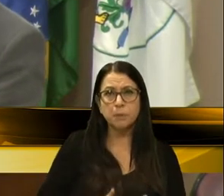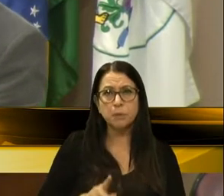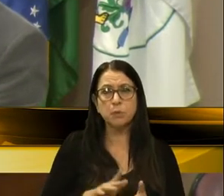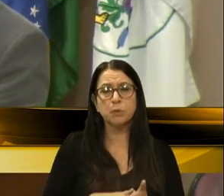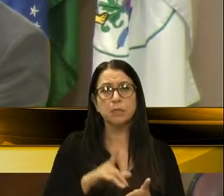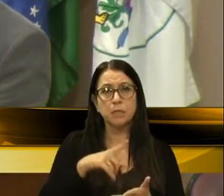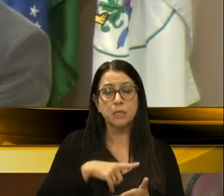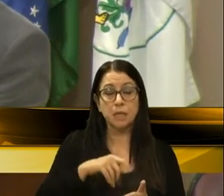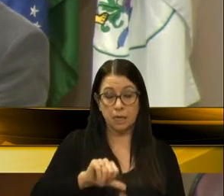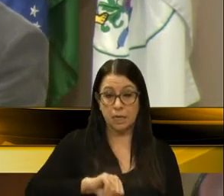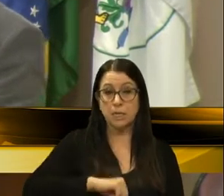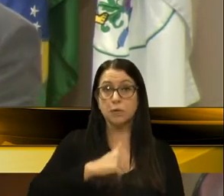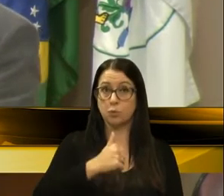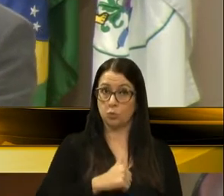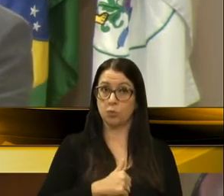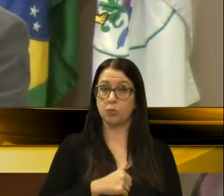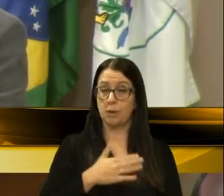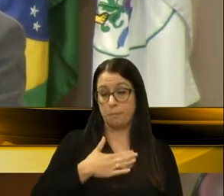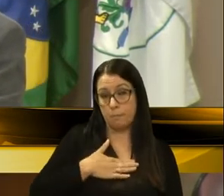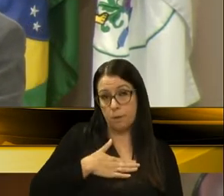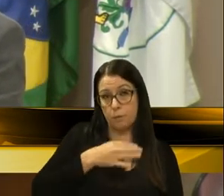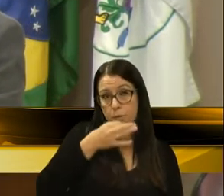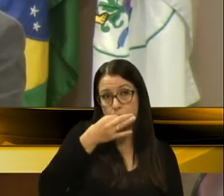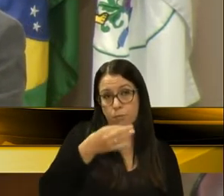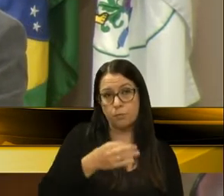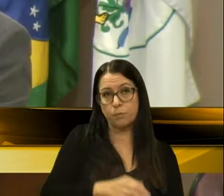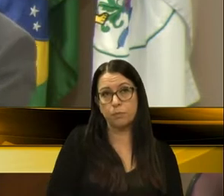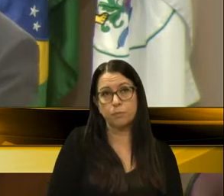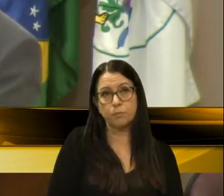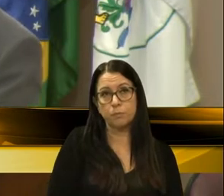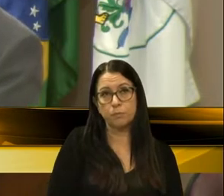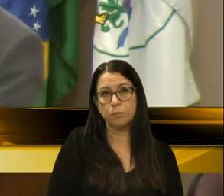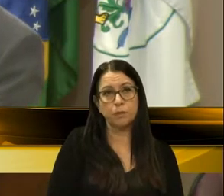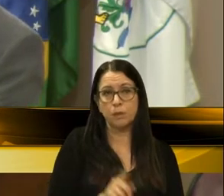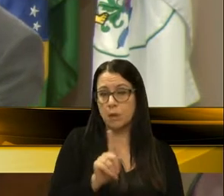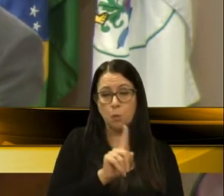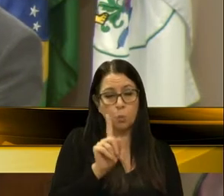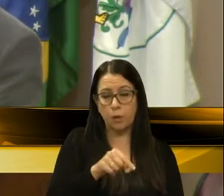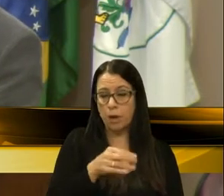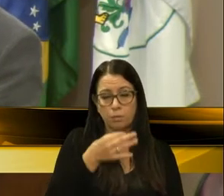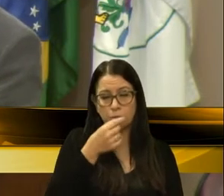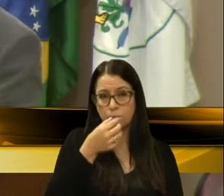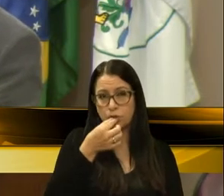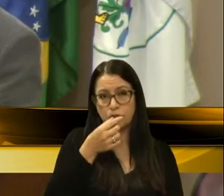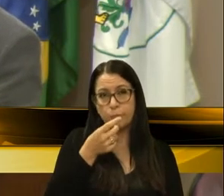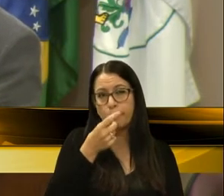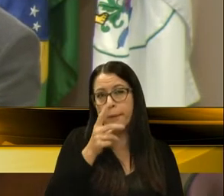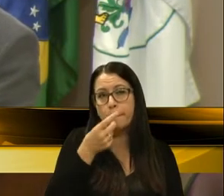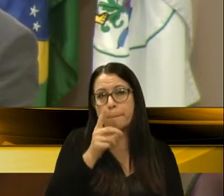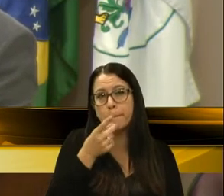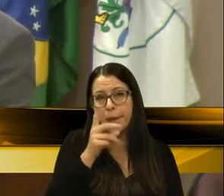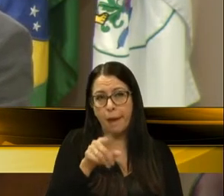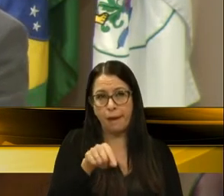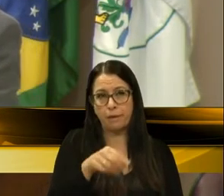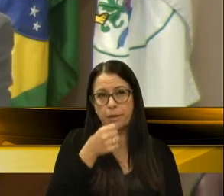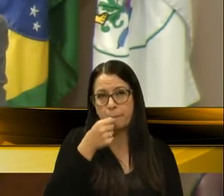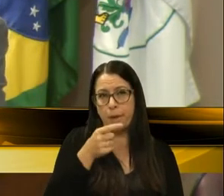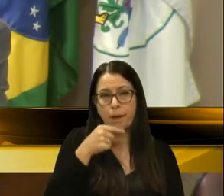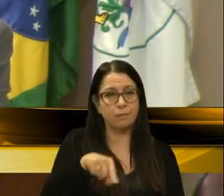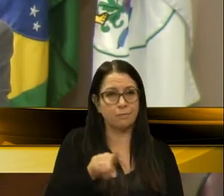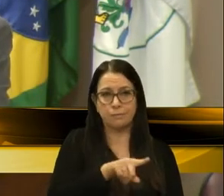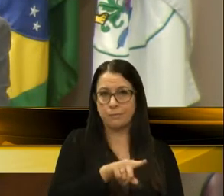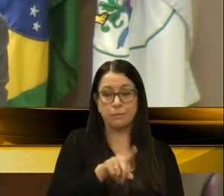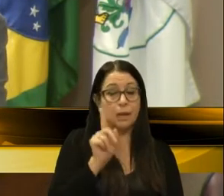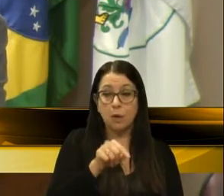têm essa atitude, na minha opinião, não é um deboche, como foi dito aqui. Não é